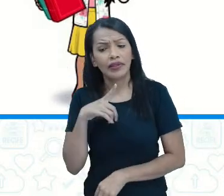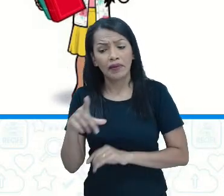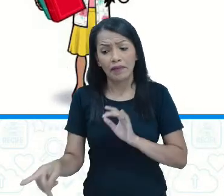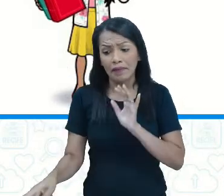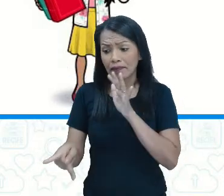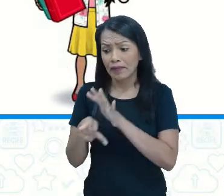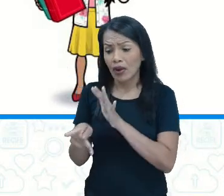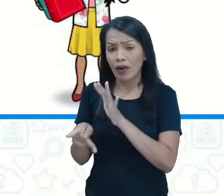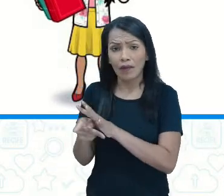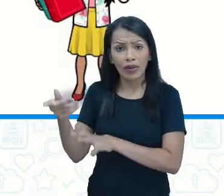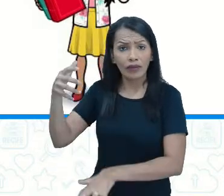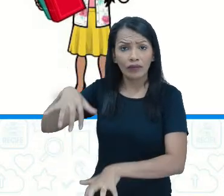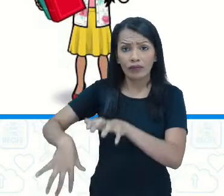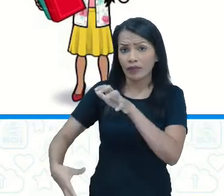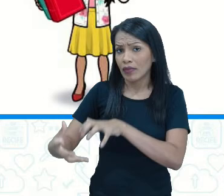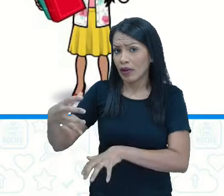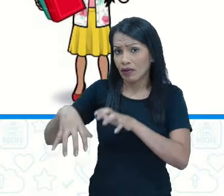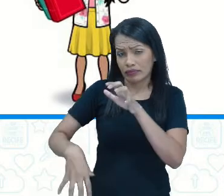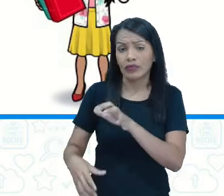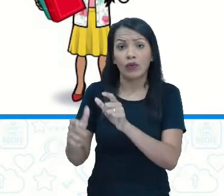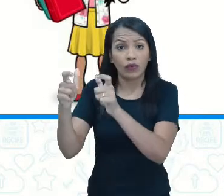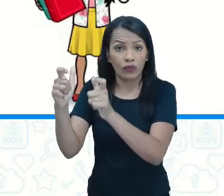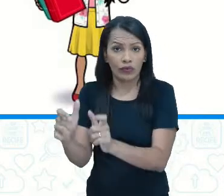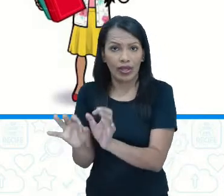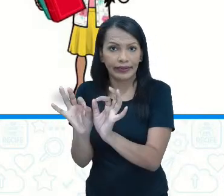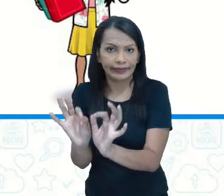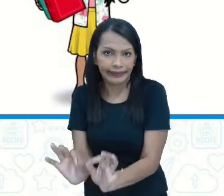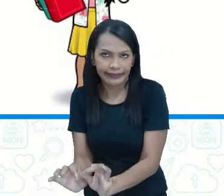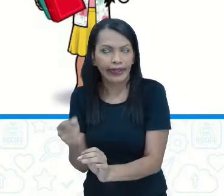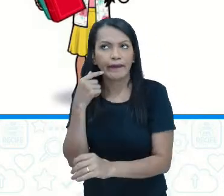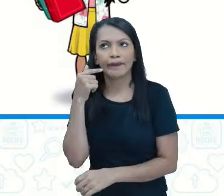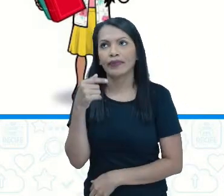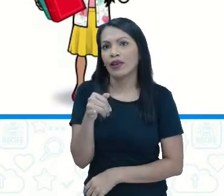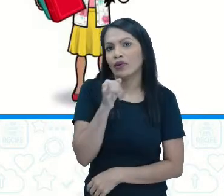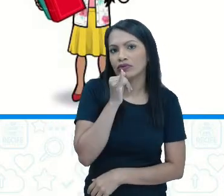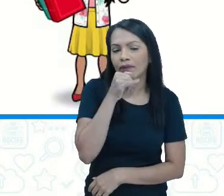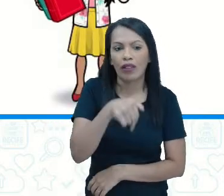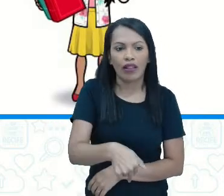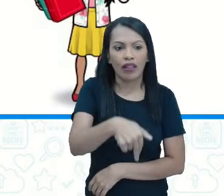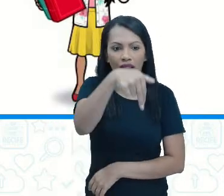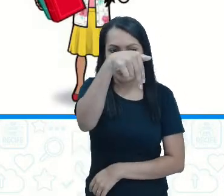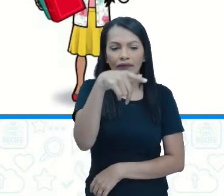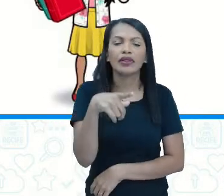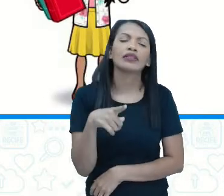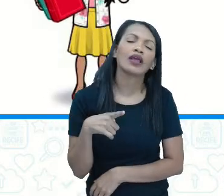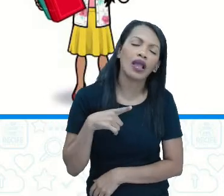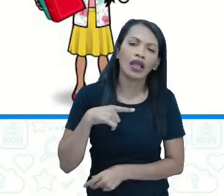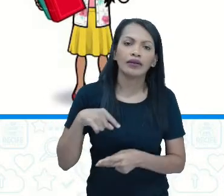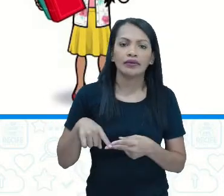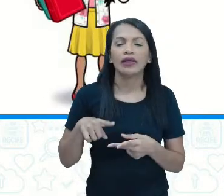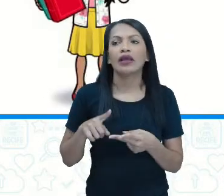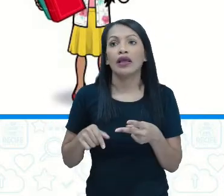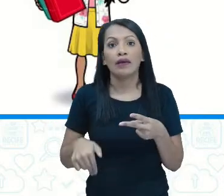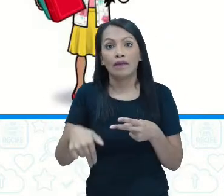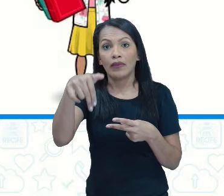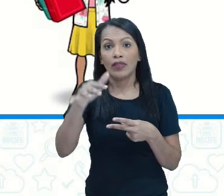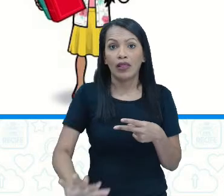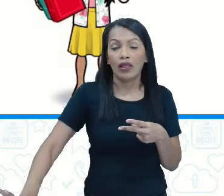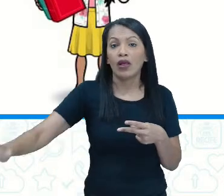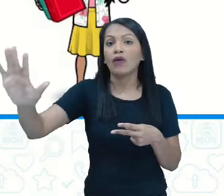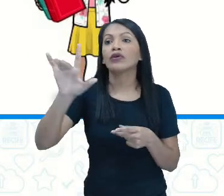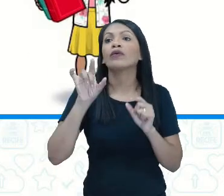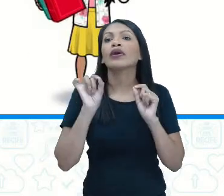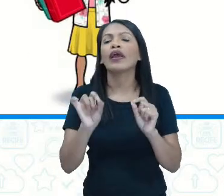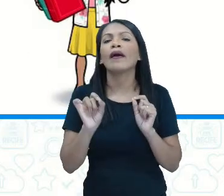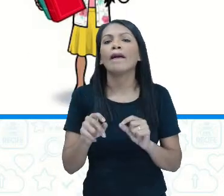que são de uma determinada região. Na região norte tem muita lenda. No nordeste a gente tem o Papa